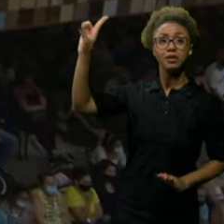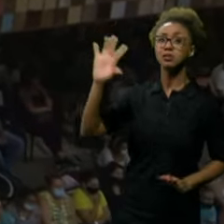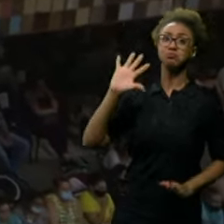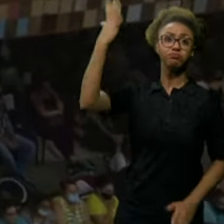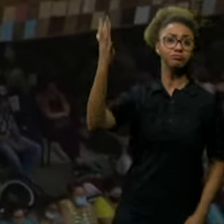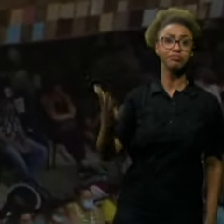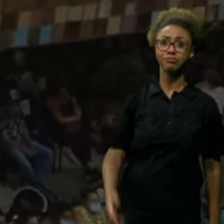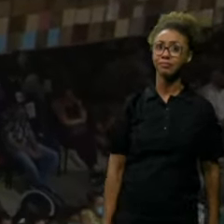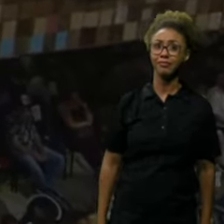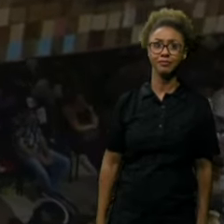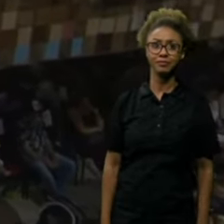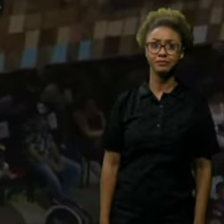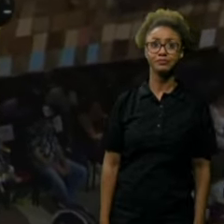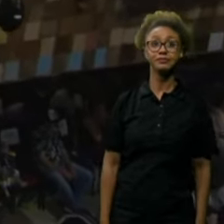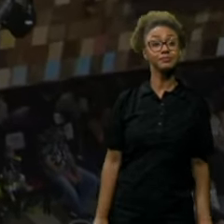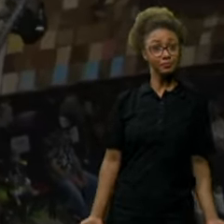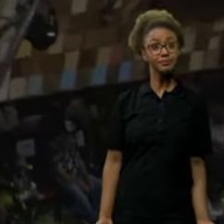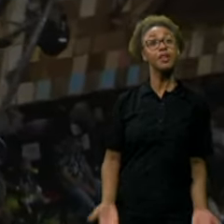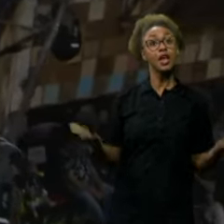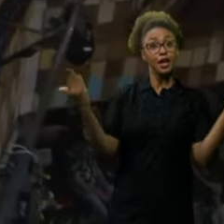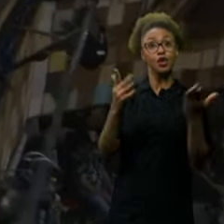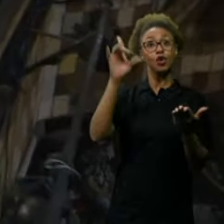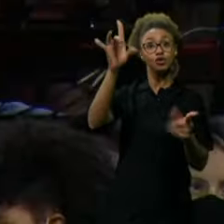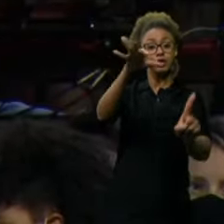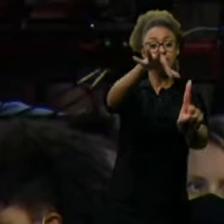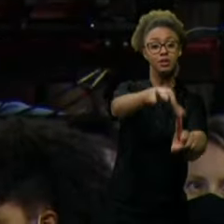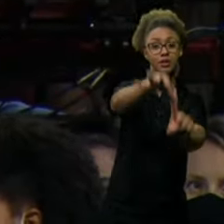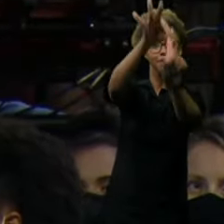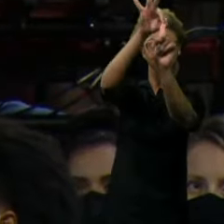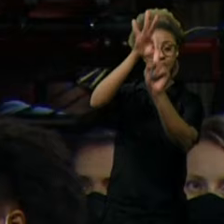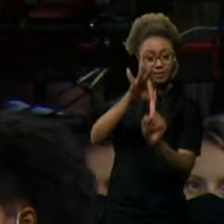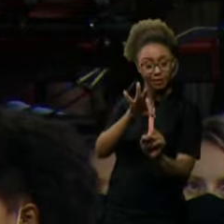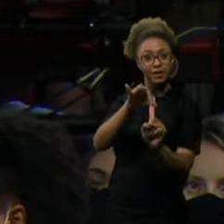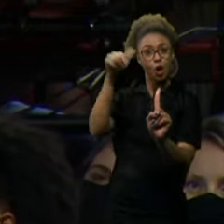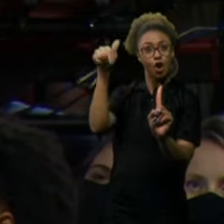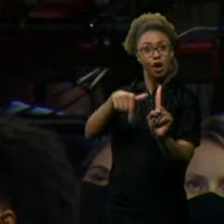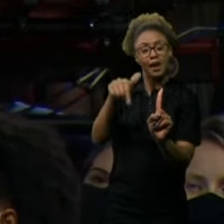e veja isso e Deus hoje te trouxe aqui para dizer